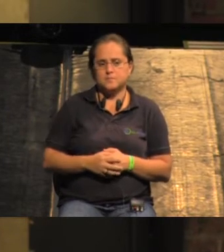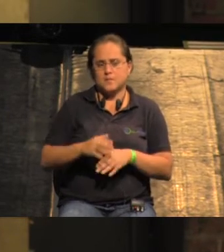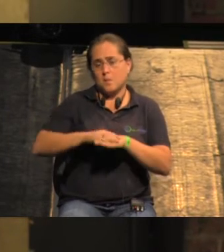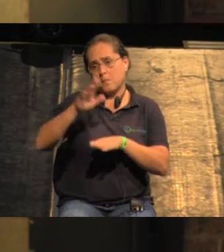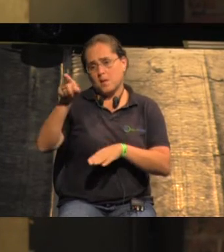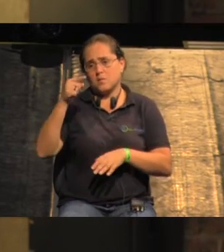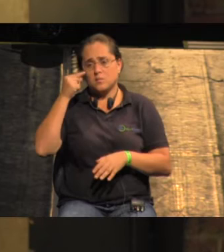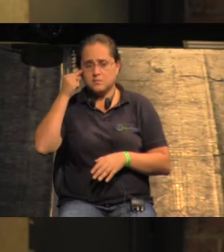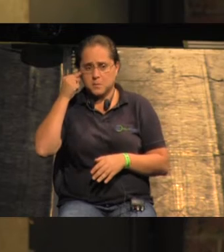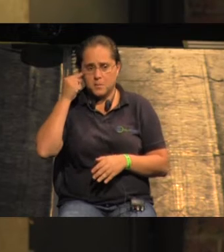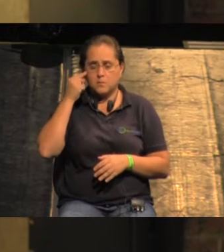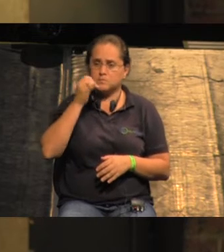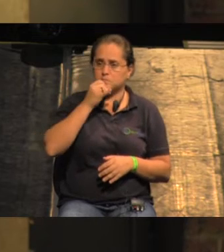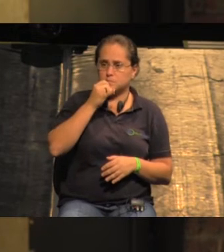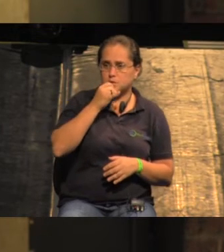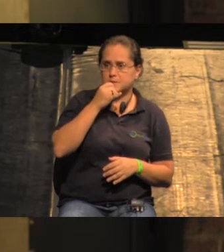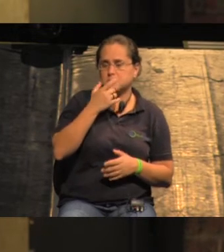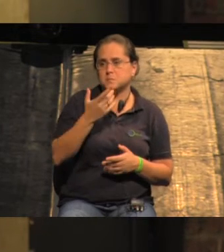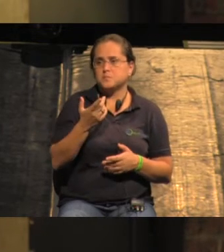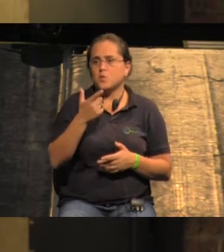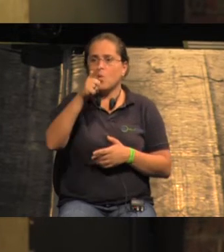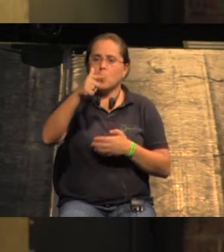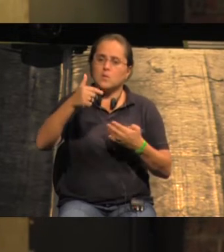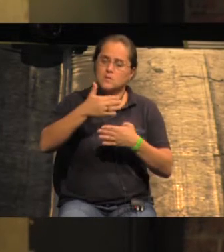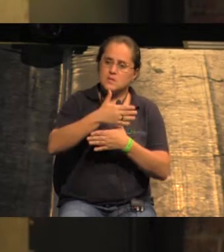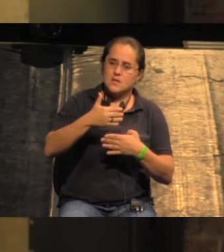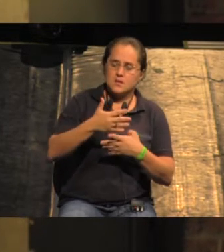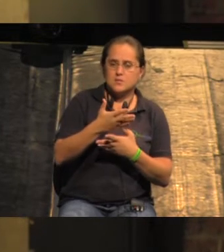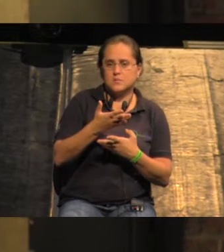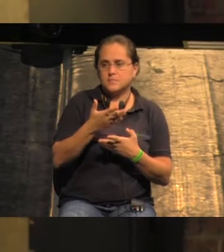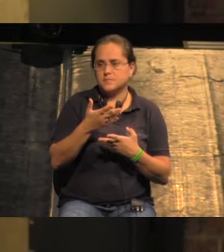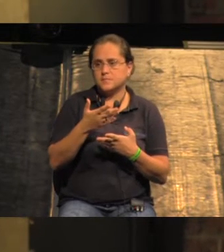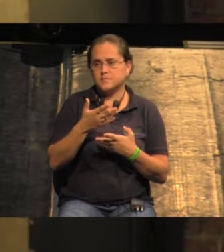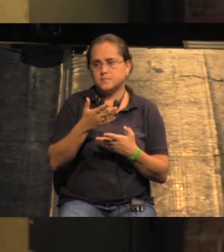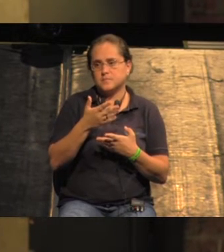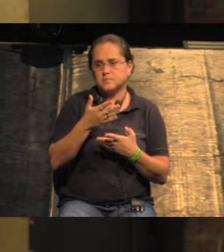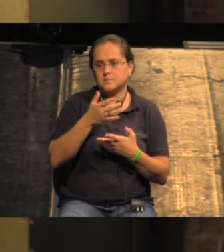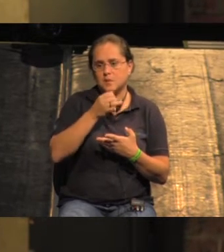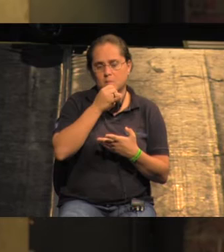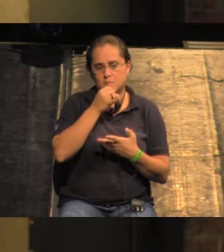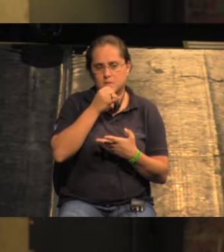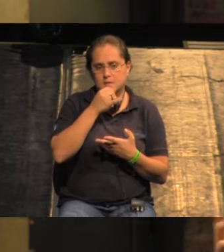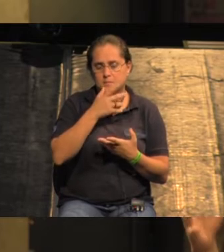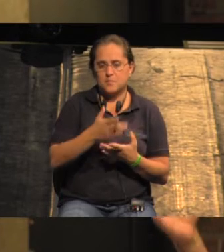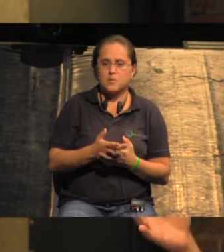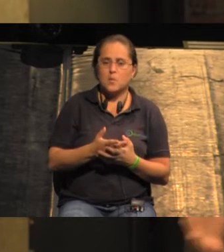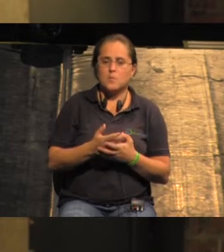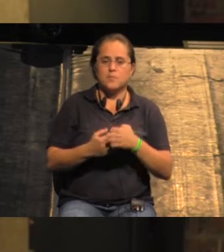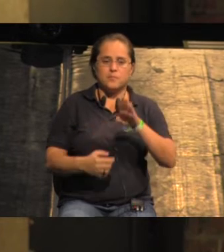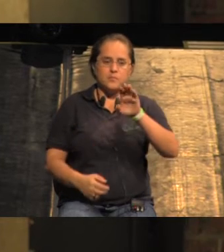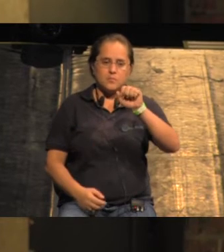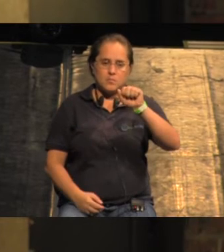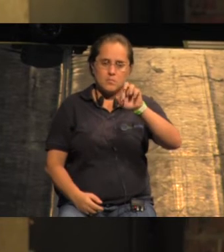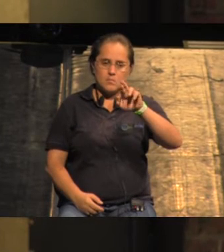do que aquele que você vê na cidade formal do Japão, por exemplo. Até cidades mais convencionais, vamos dizer assim, como a cidade do